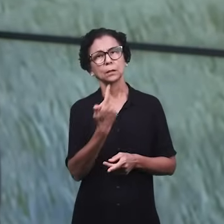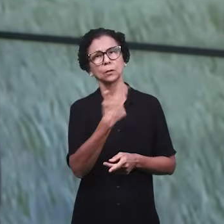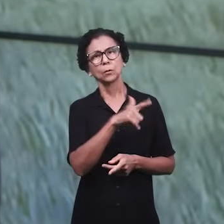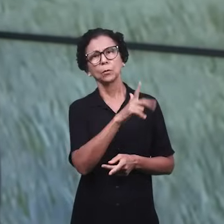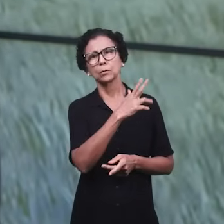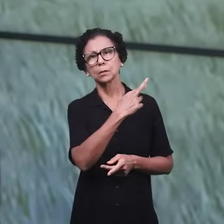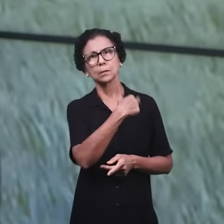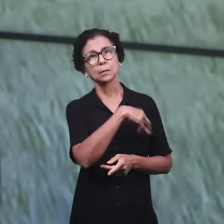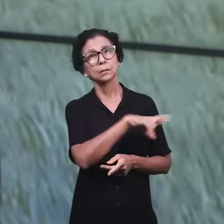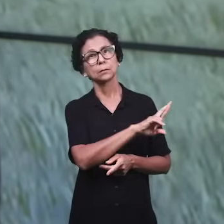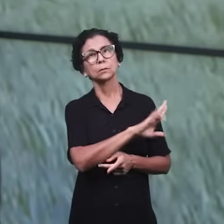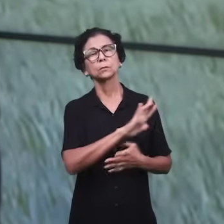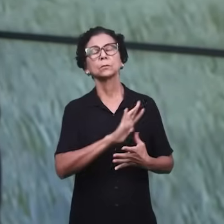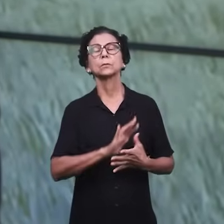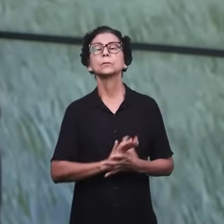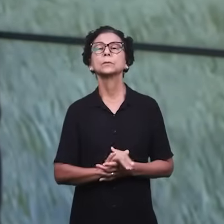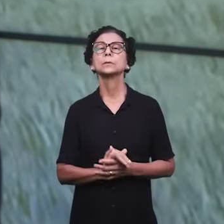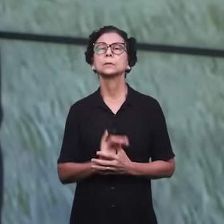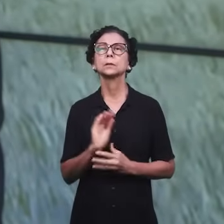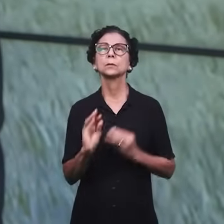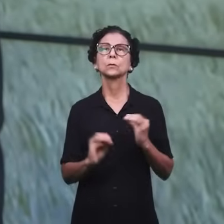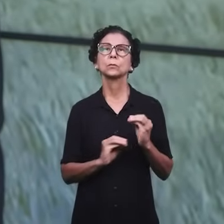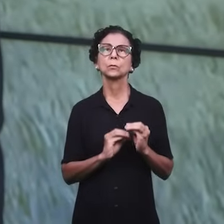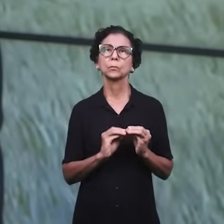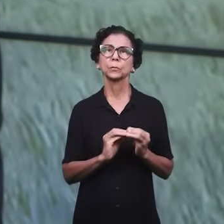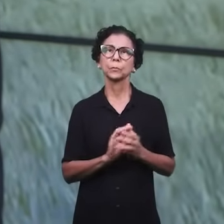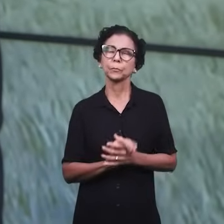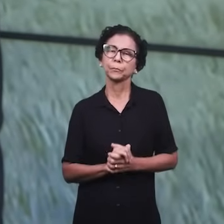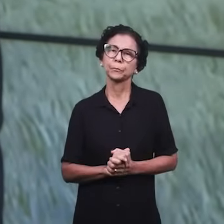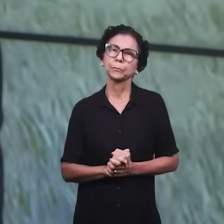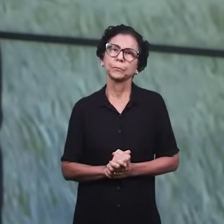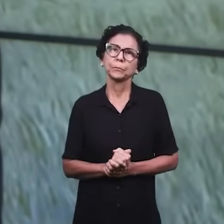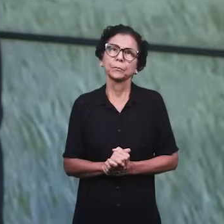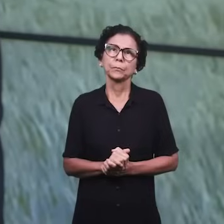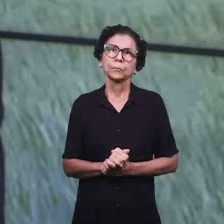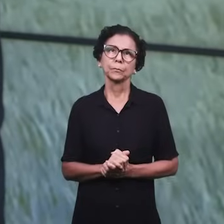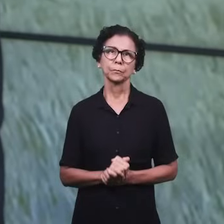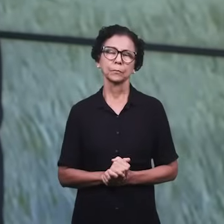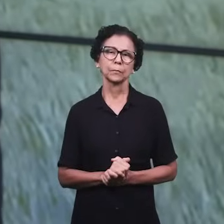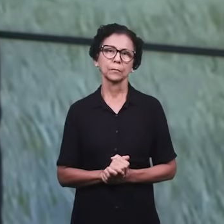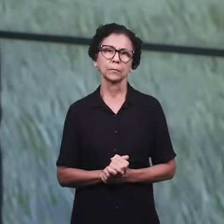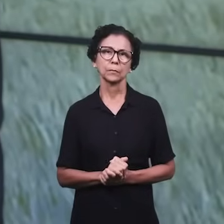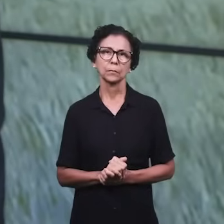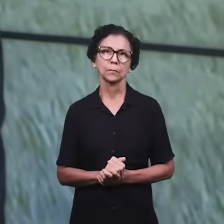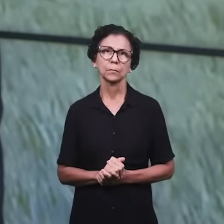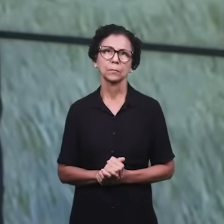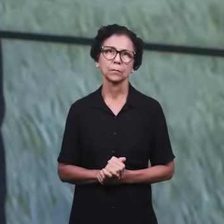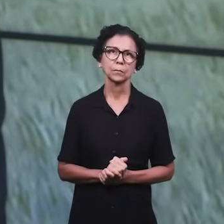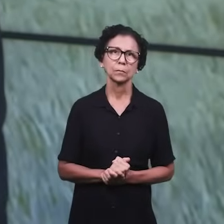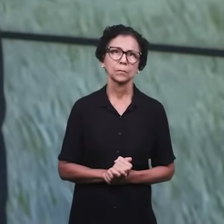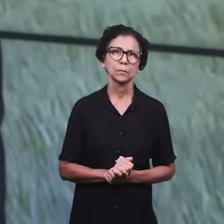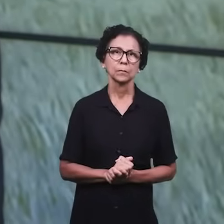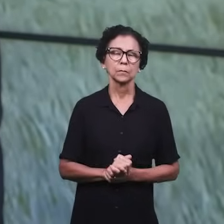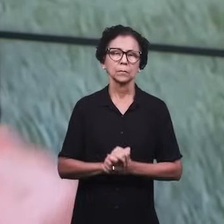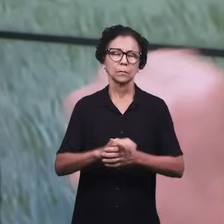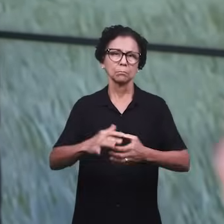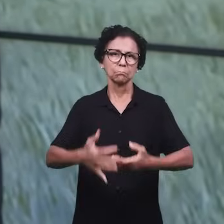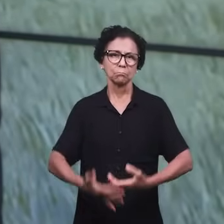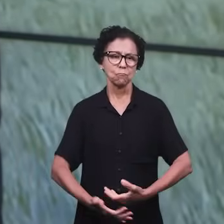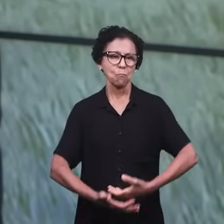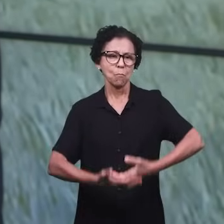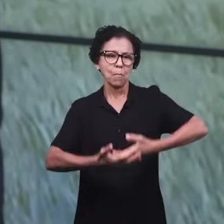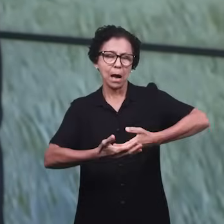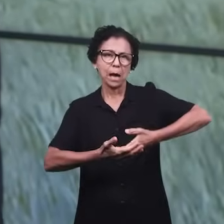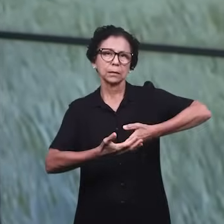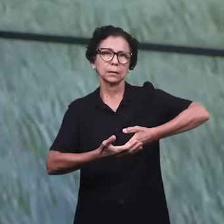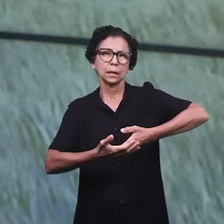né do cristianismo em que você não consaga a criança eles batizam a criança né tem pelo menos umas duas eu poderia estar que as